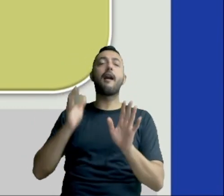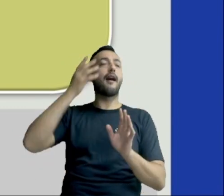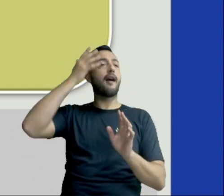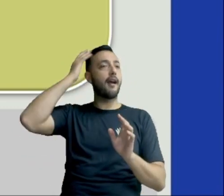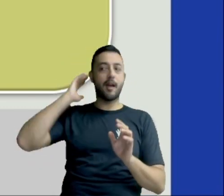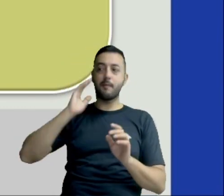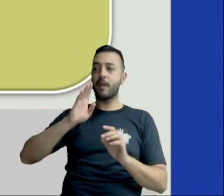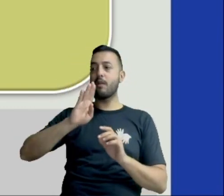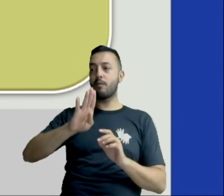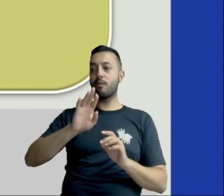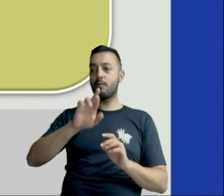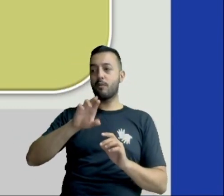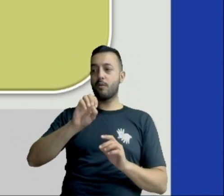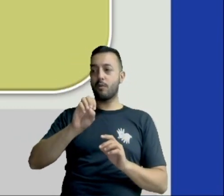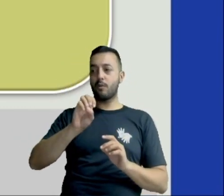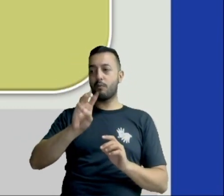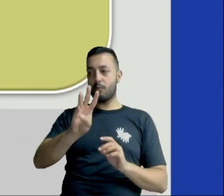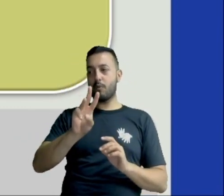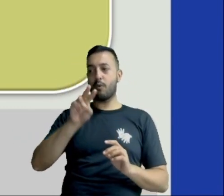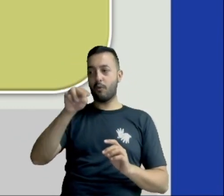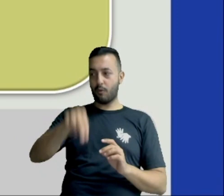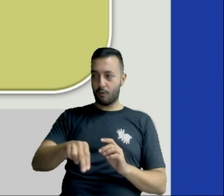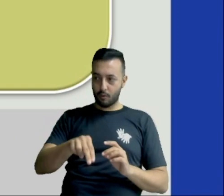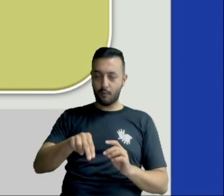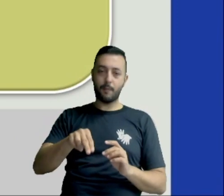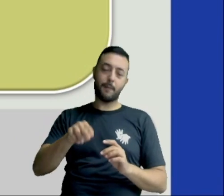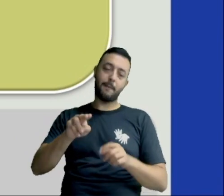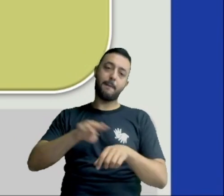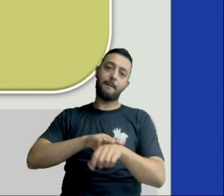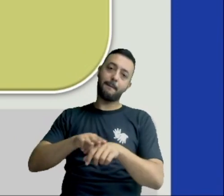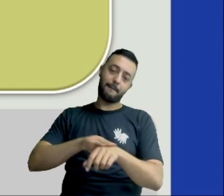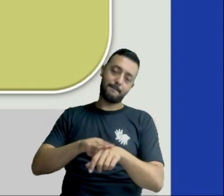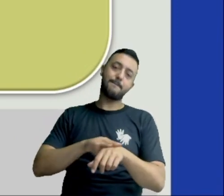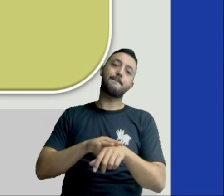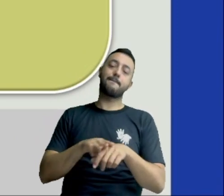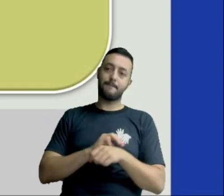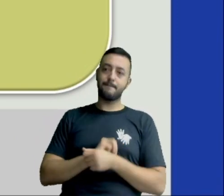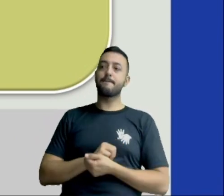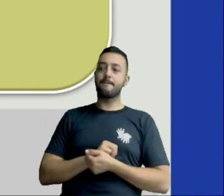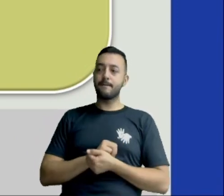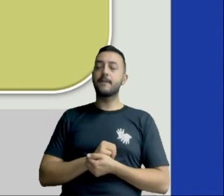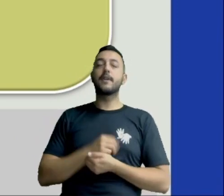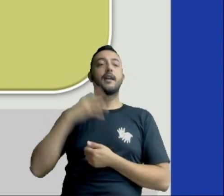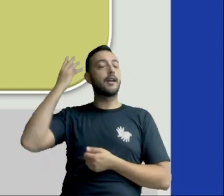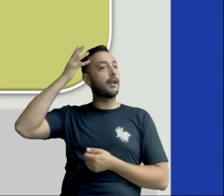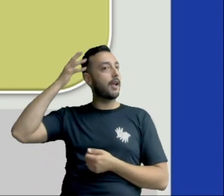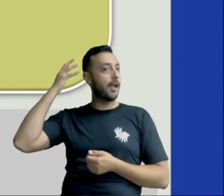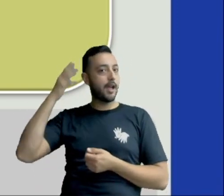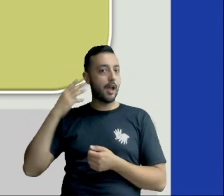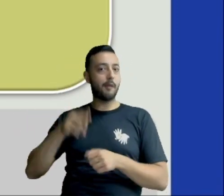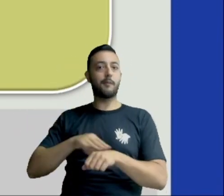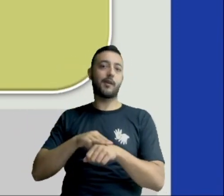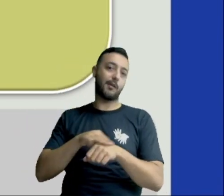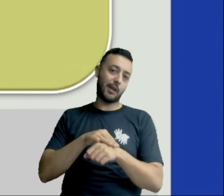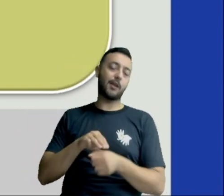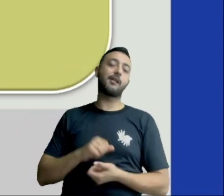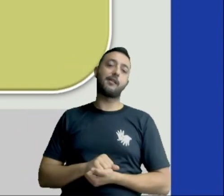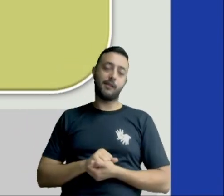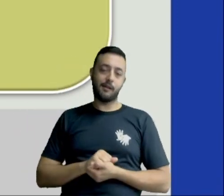de brown hair. E aí o exemplo nós temos, we have brown hair. Nós temos cabelos